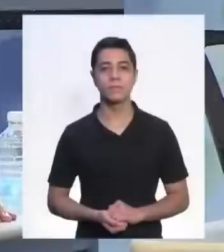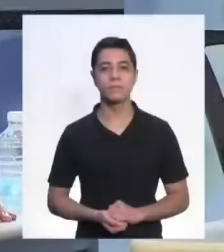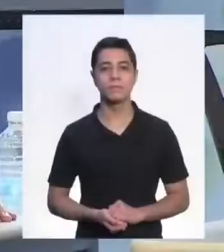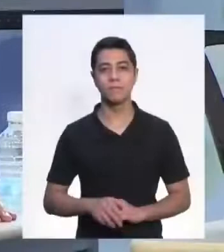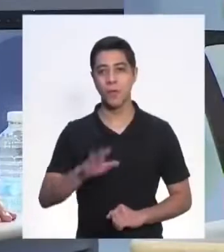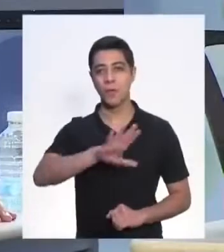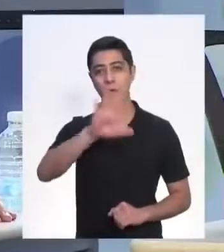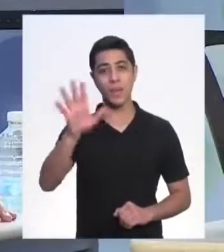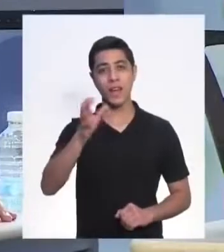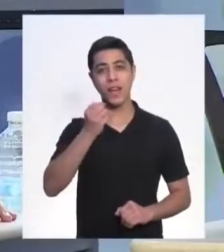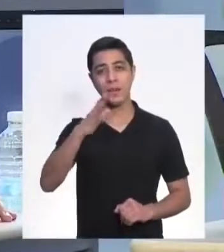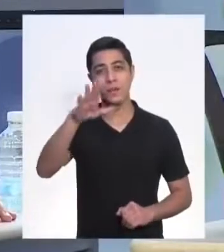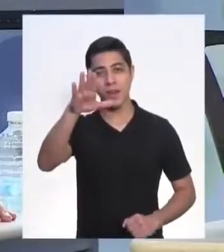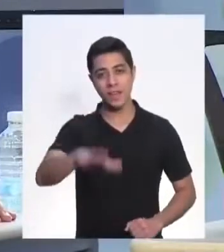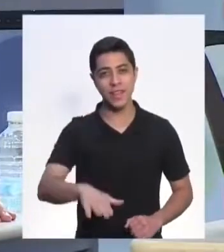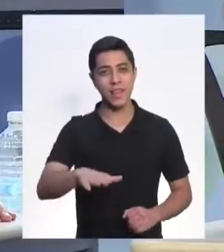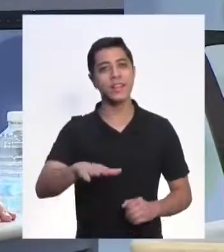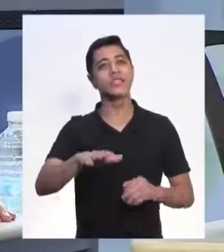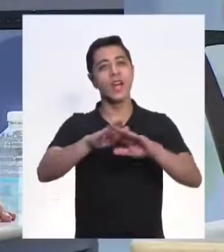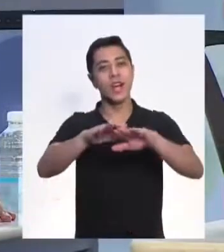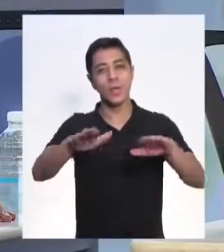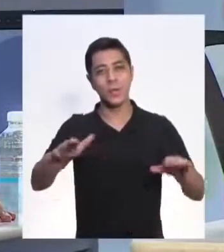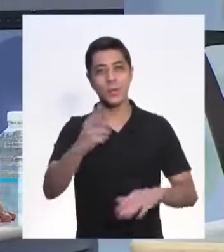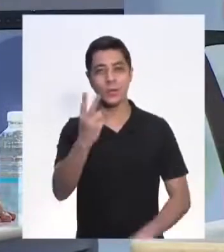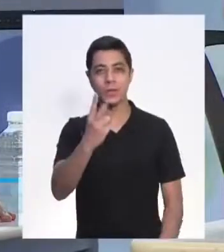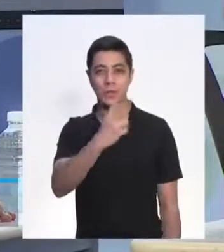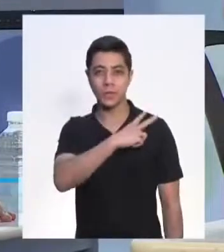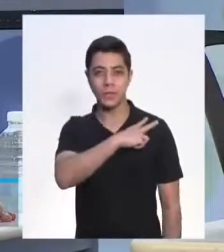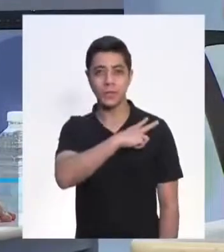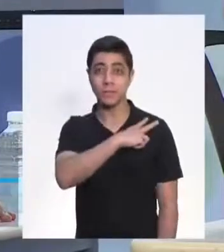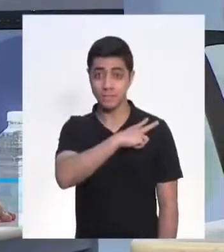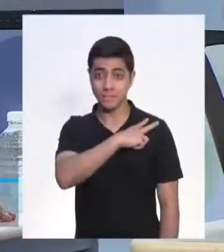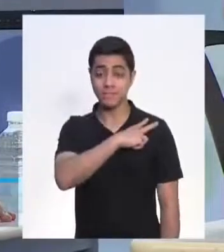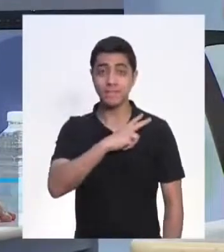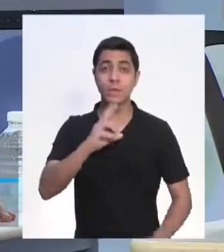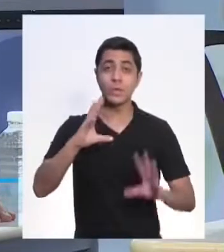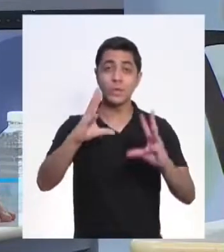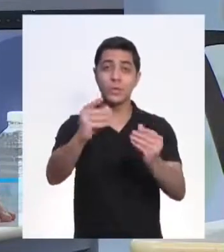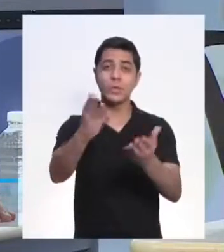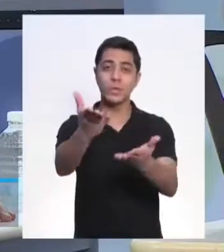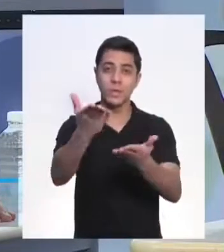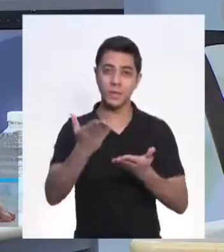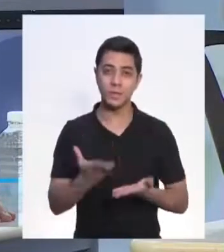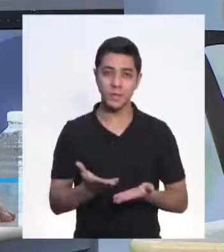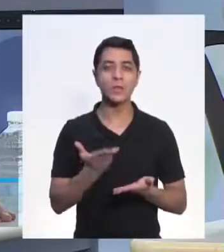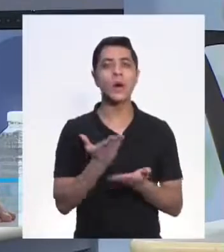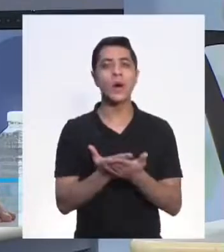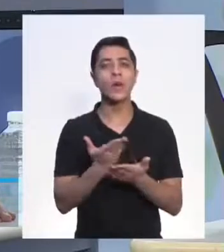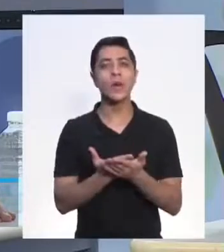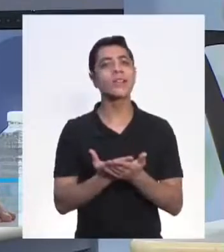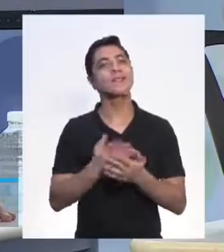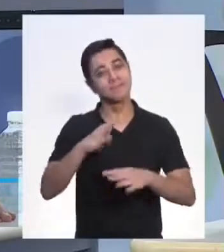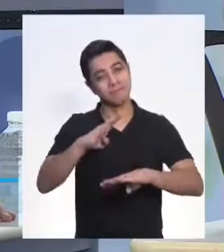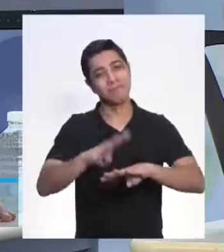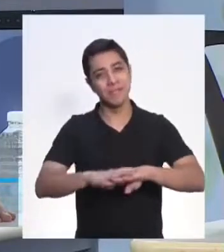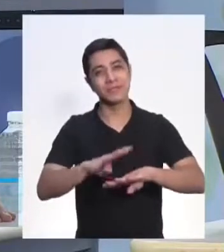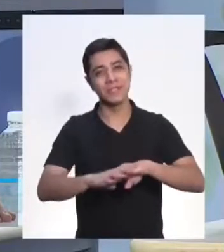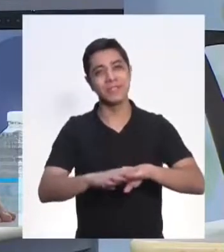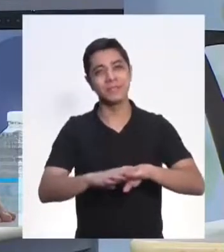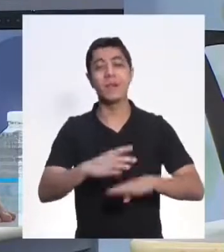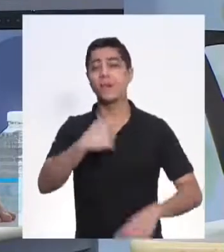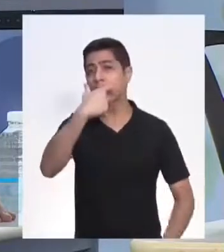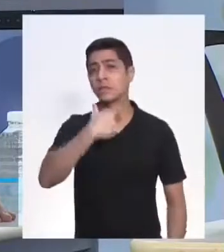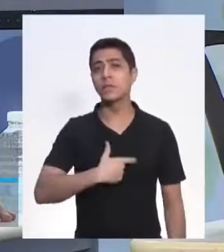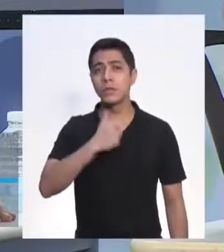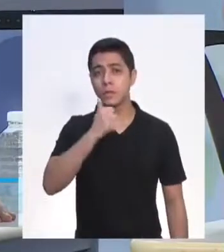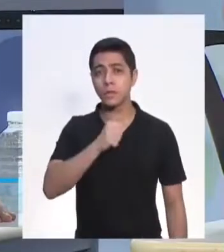Olá, boa tarde, alunos da segunda série do ensino médio. Sejam todos bem-vindos à nossa aula de matemática. Eu sou a